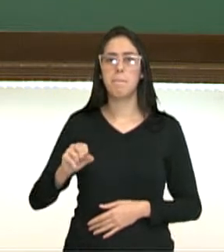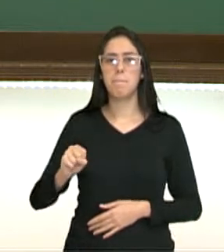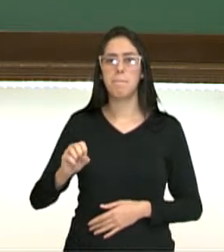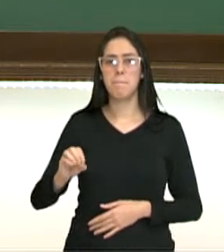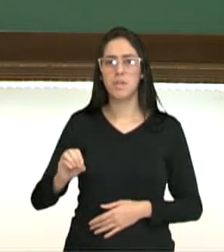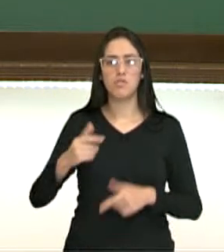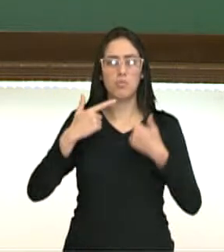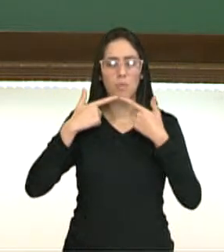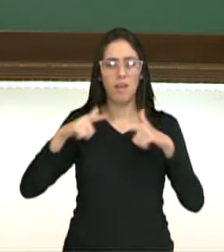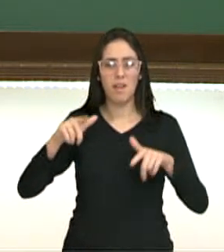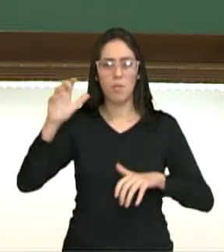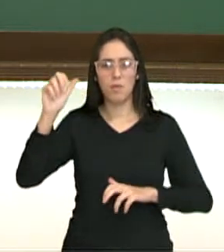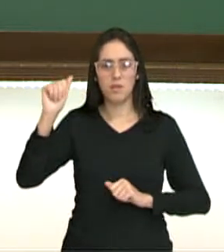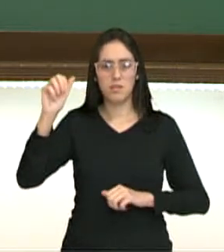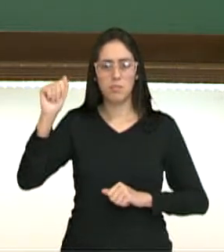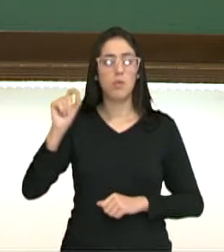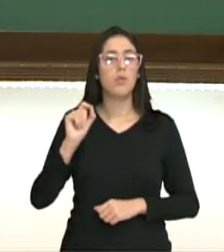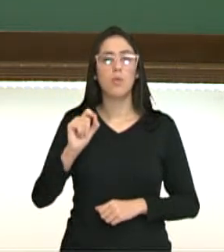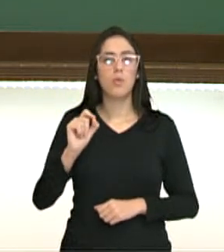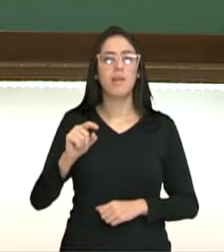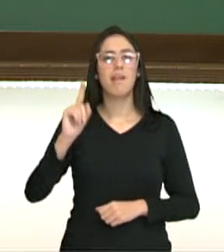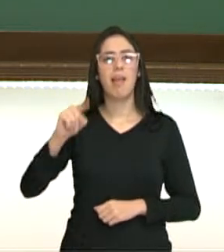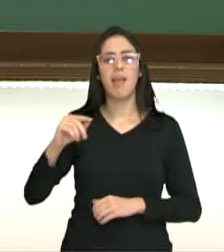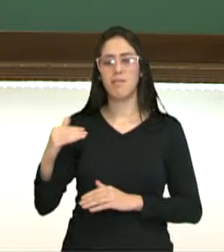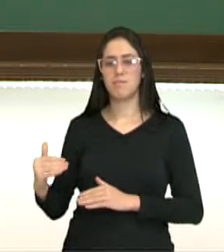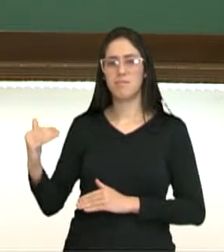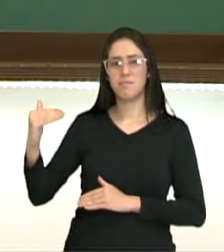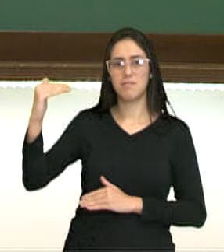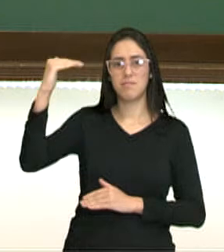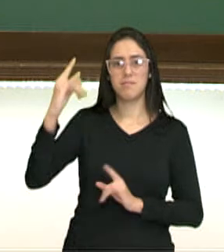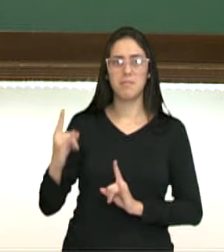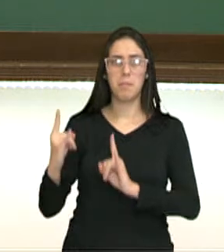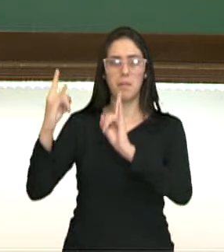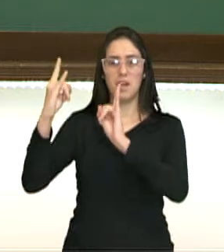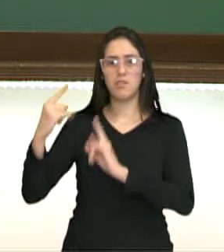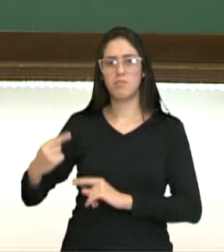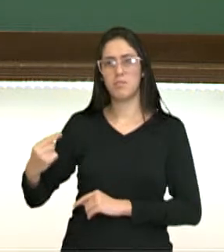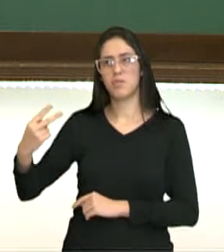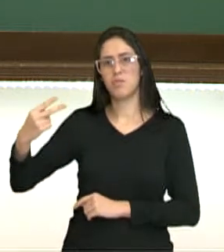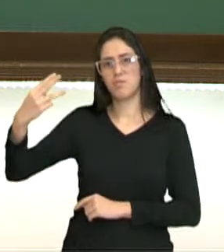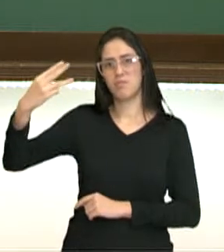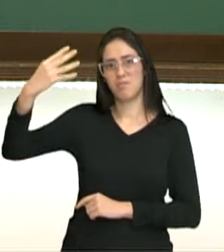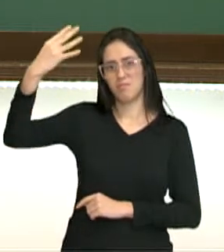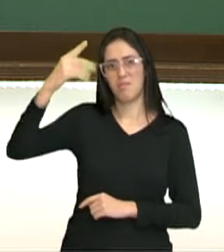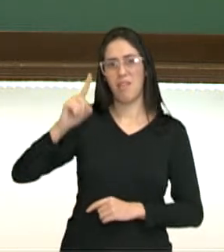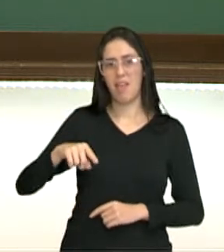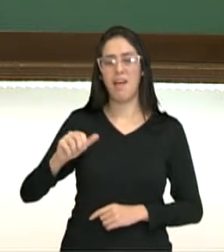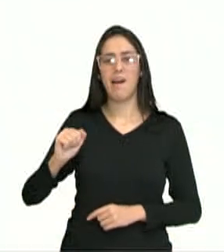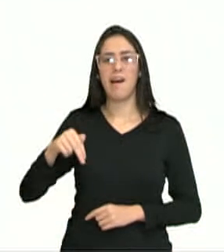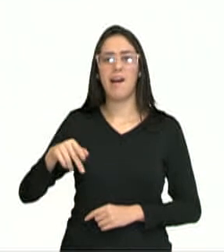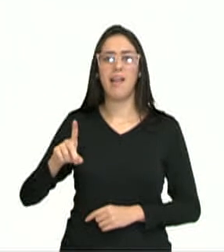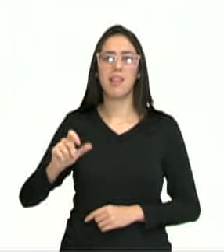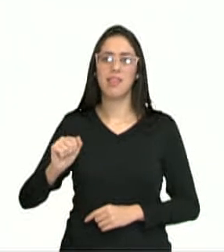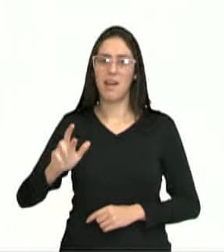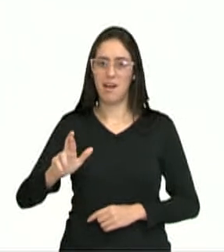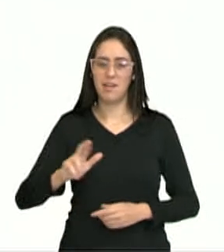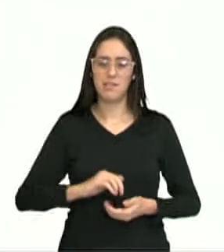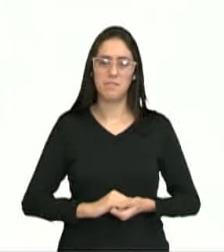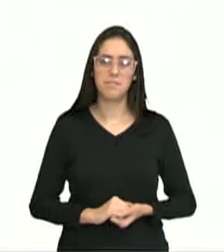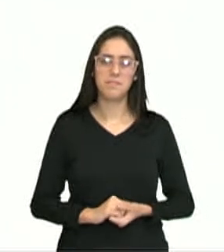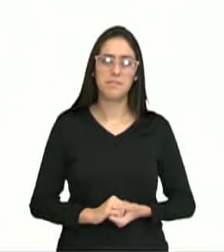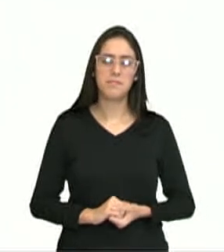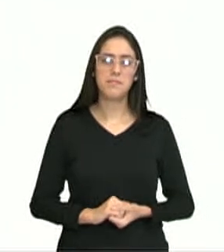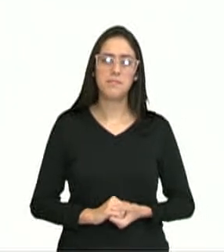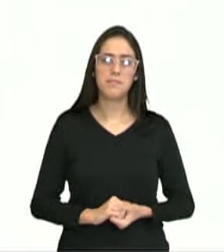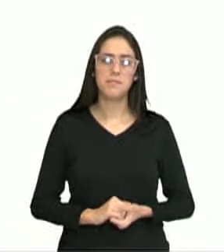espanhola, me refiro a andares, tá? Olha aqui, ó,